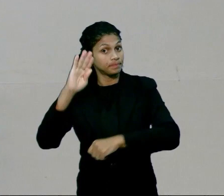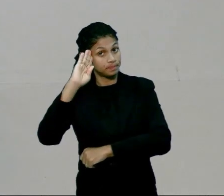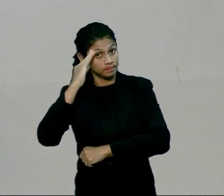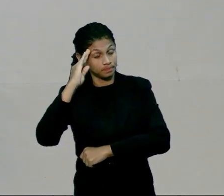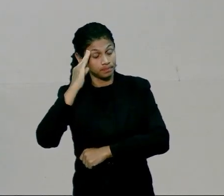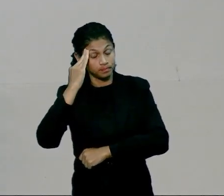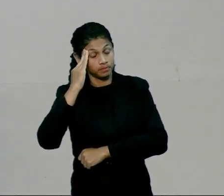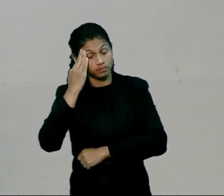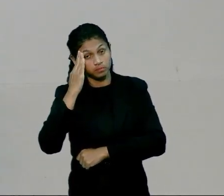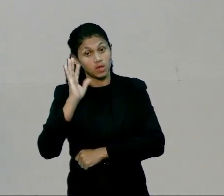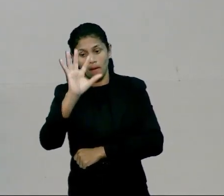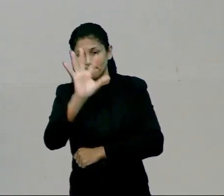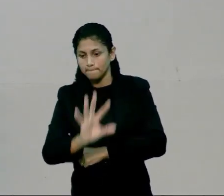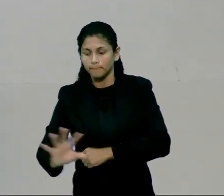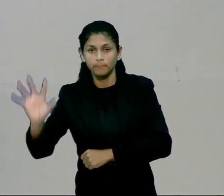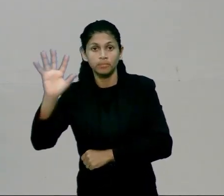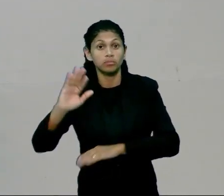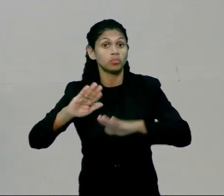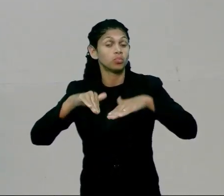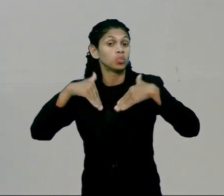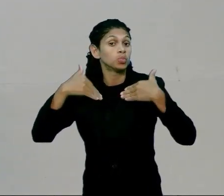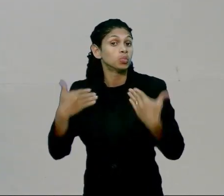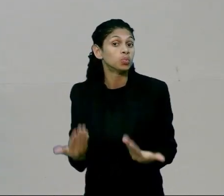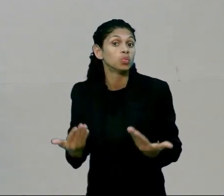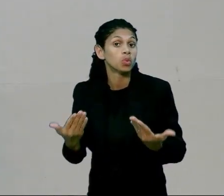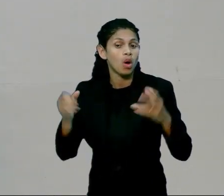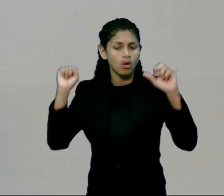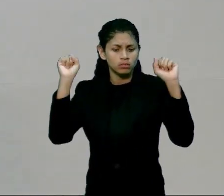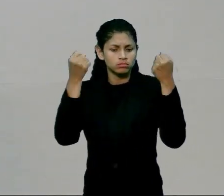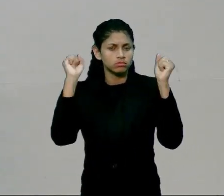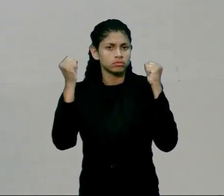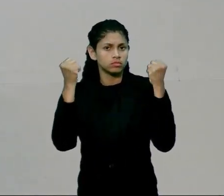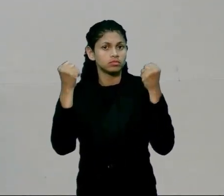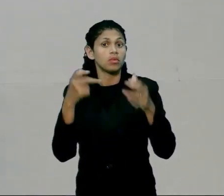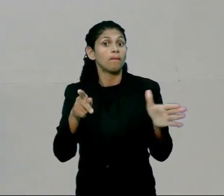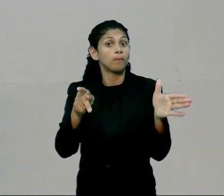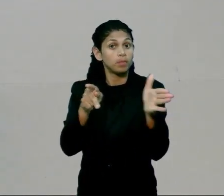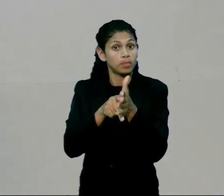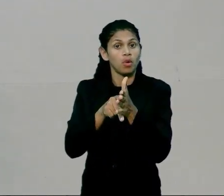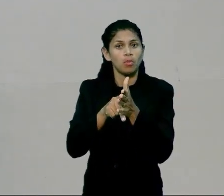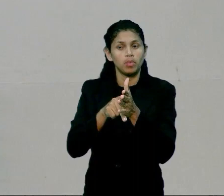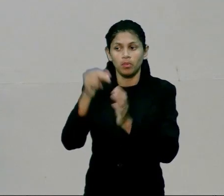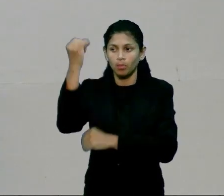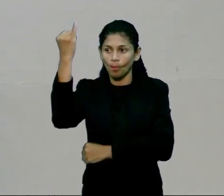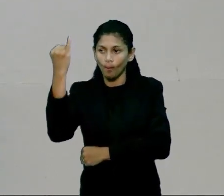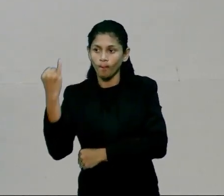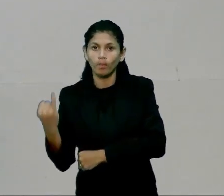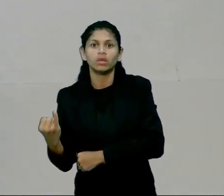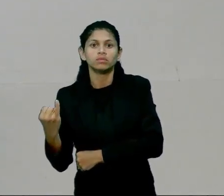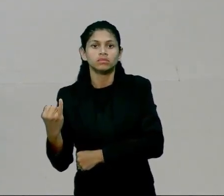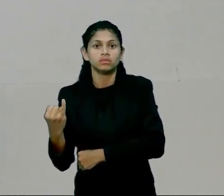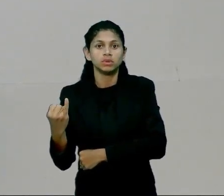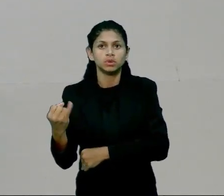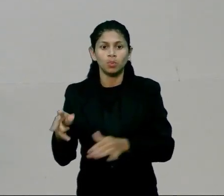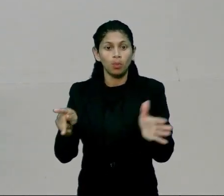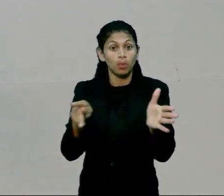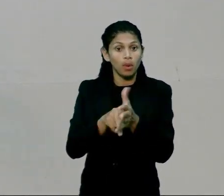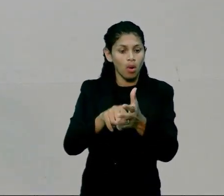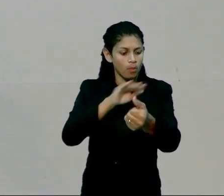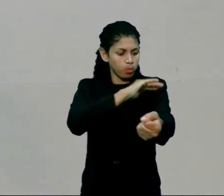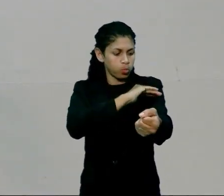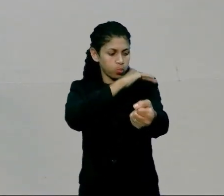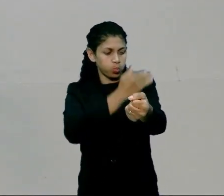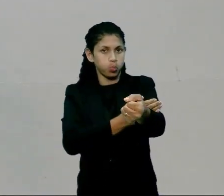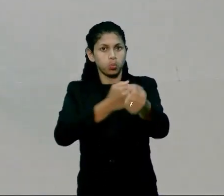e mapear qual é a atividade mais apropriada, qual é o direcionamento. Por isso que a gente vai fazer essa compreensão do funcionamento do corpo, do